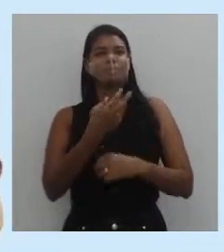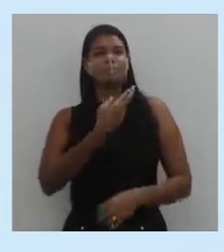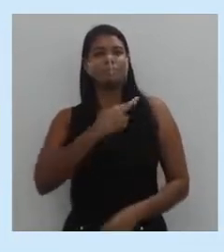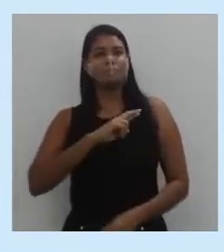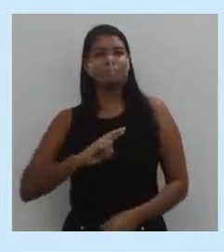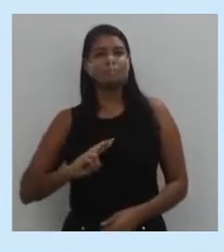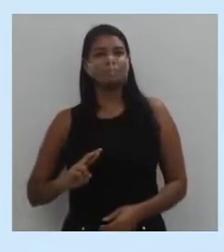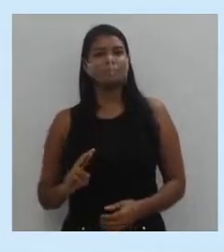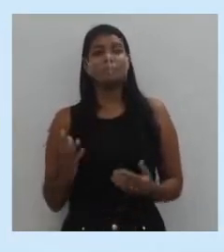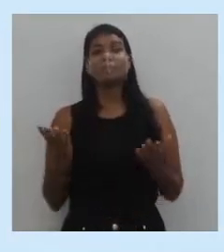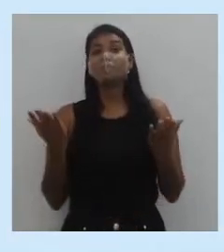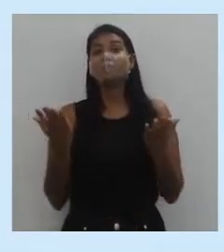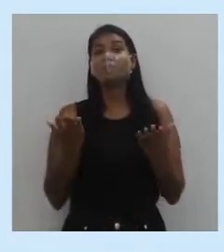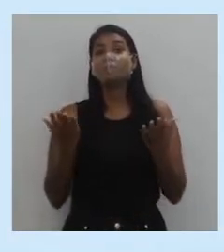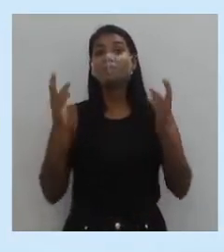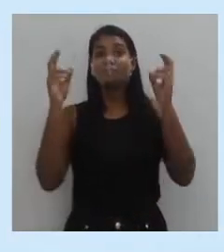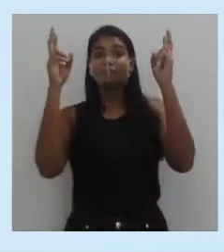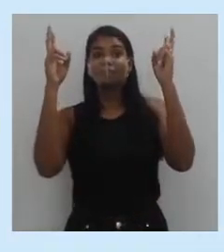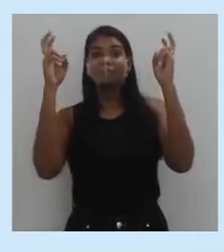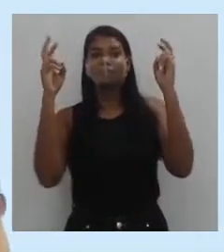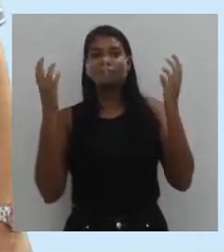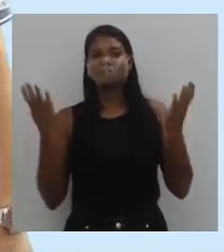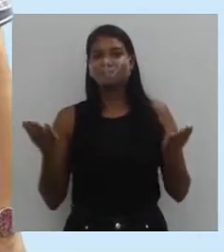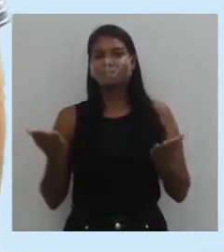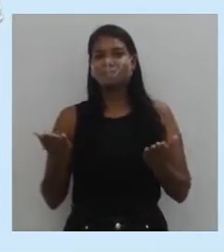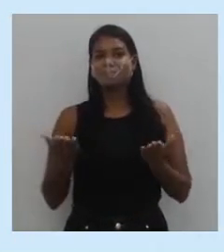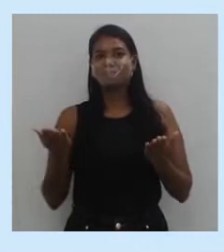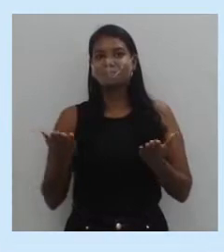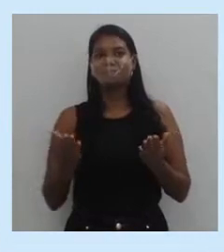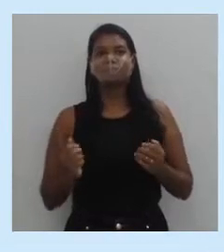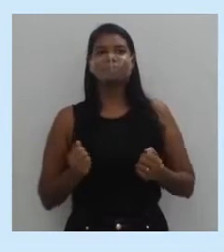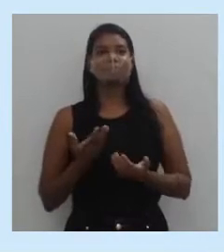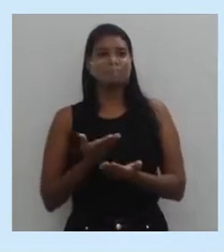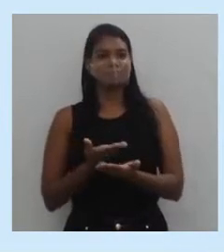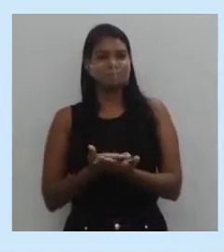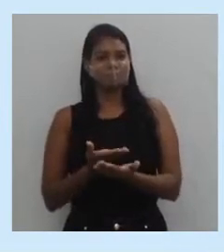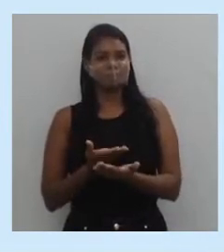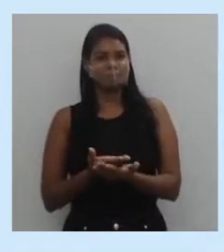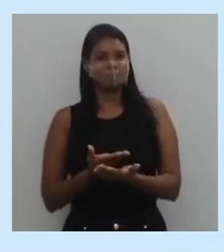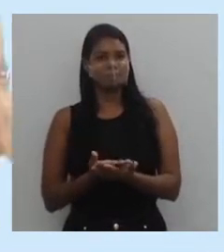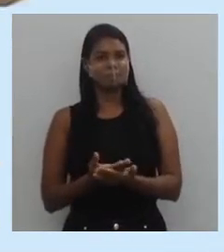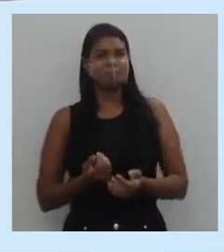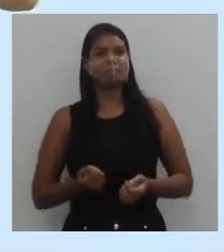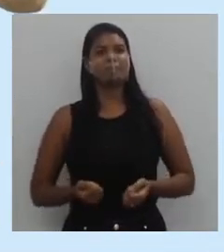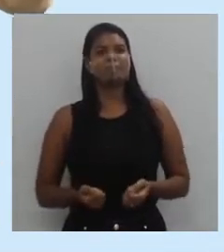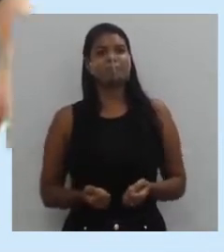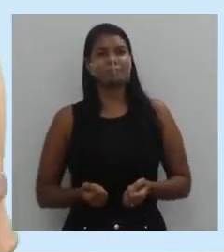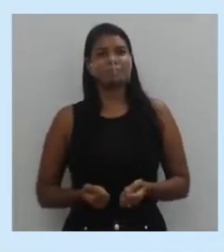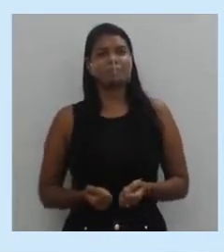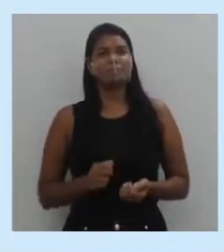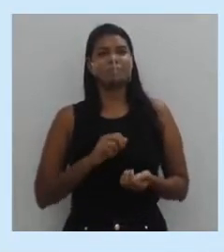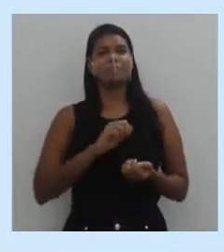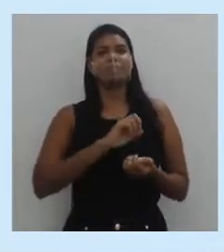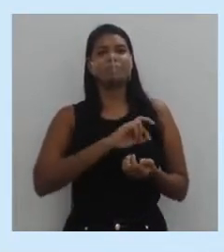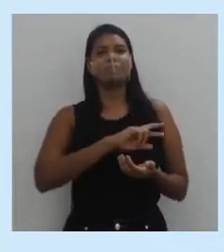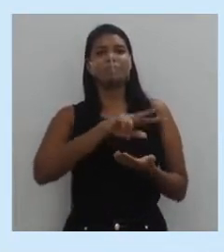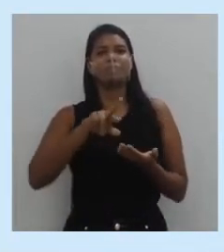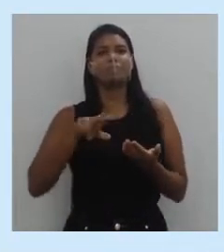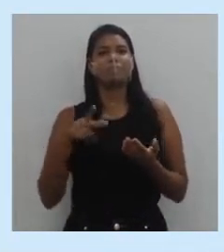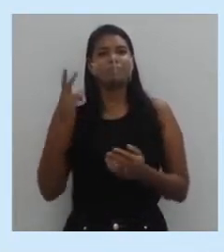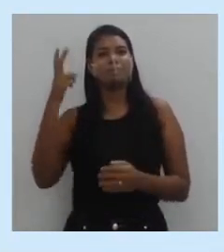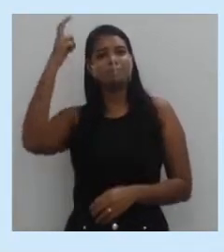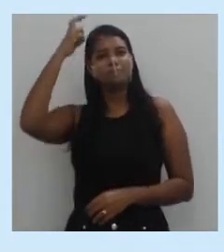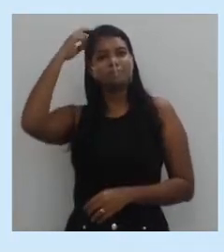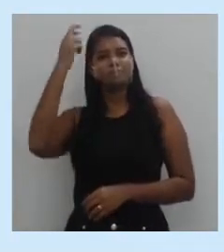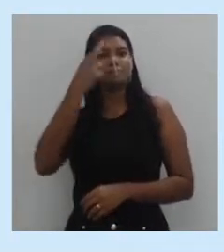ensino religioso. E qual será o tema de hoje? O tema da nossa aula é a